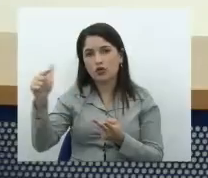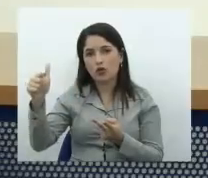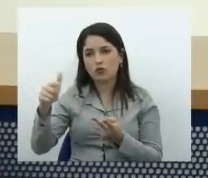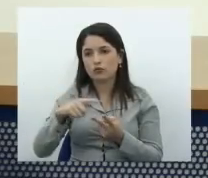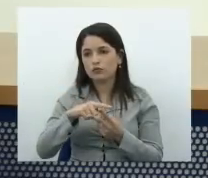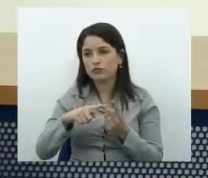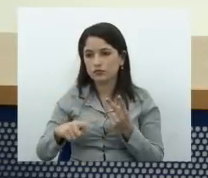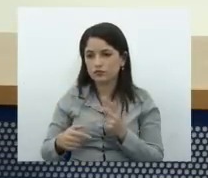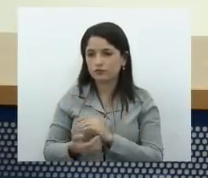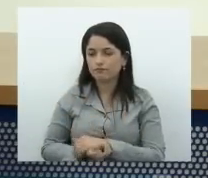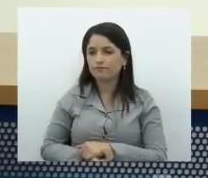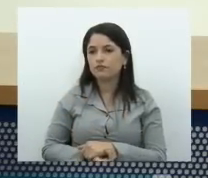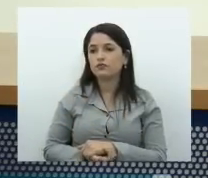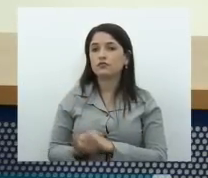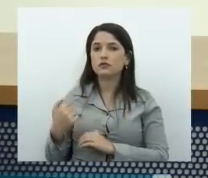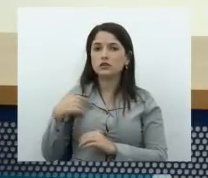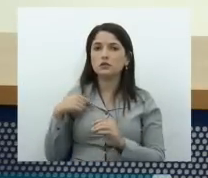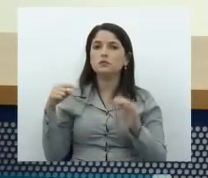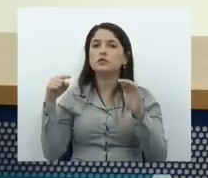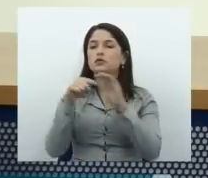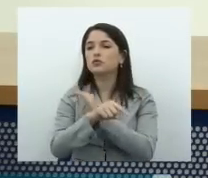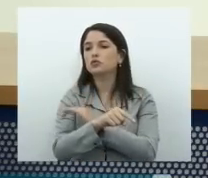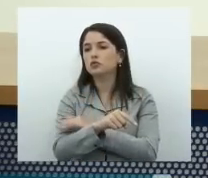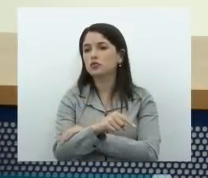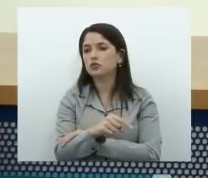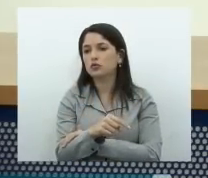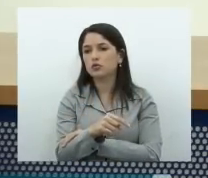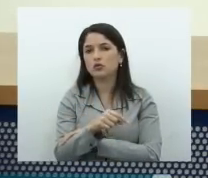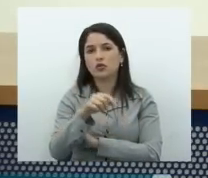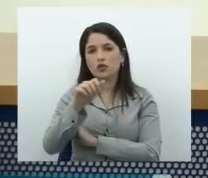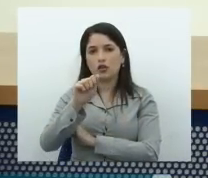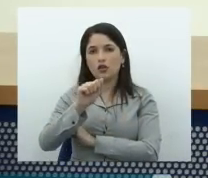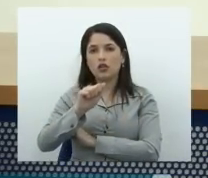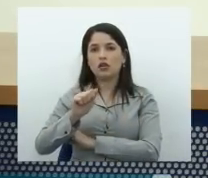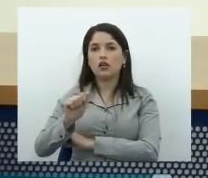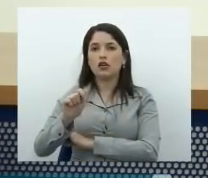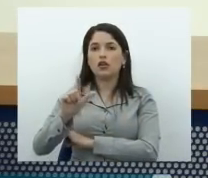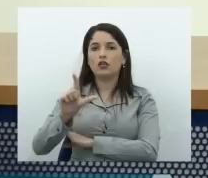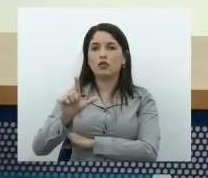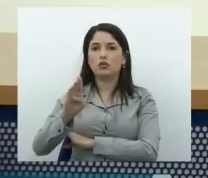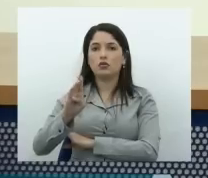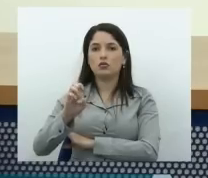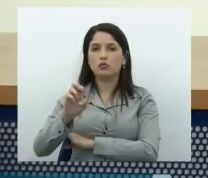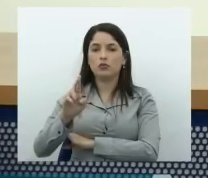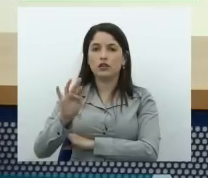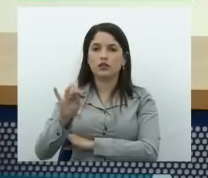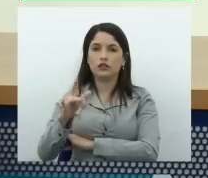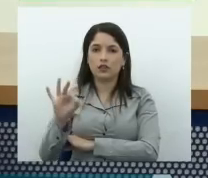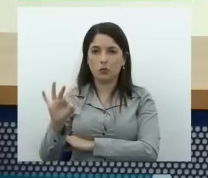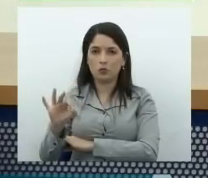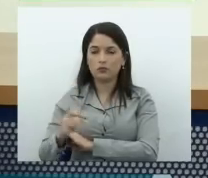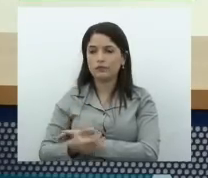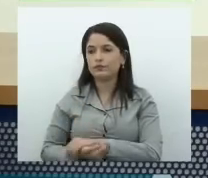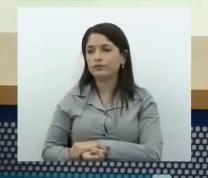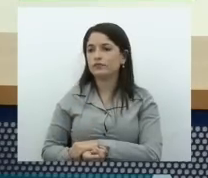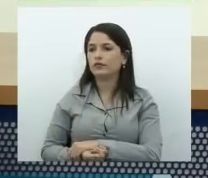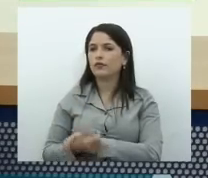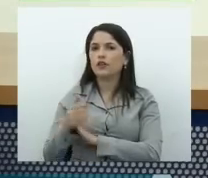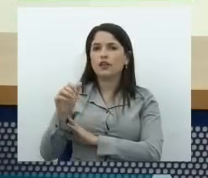Eu pergunto para... o Albertão. 30 segundos para a pergunta, candidato.